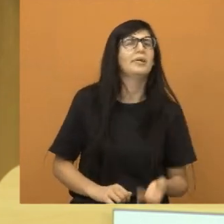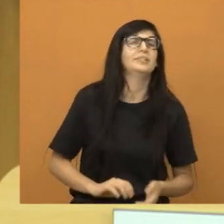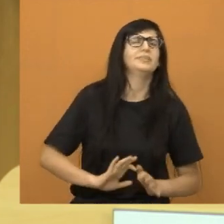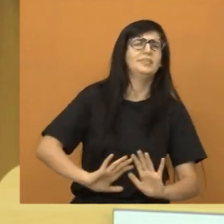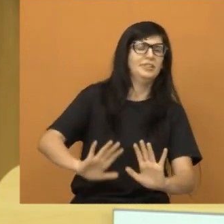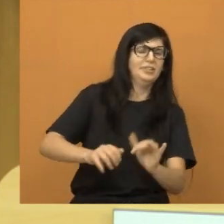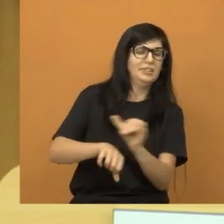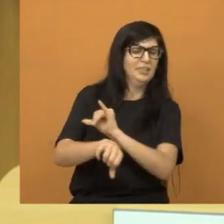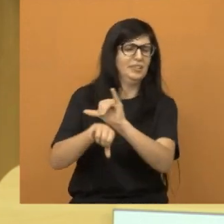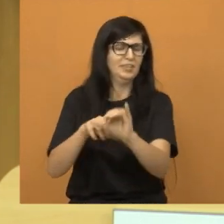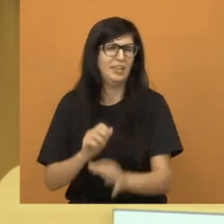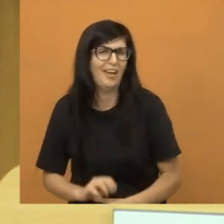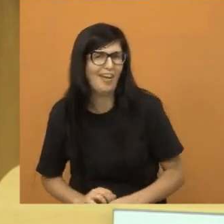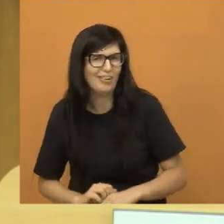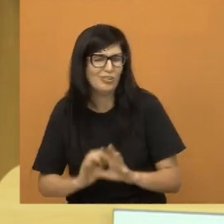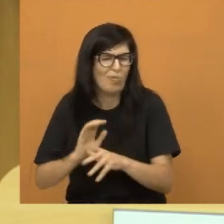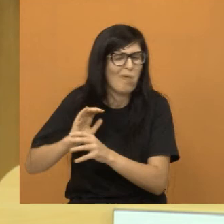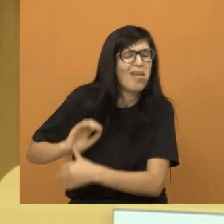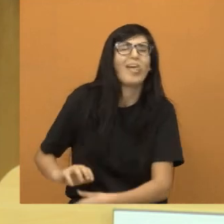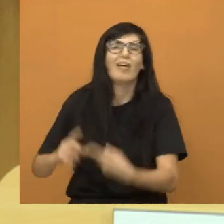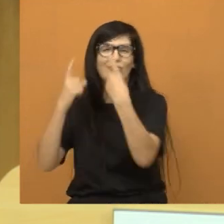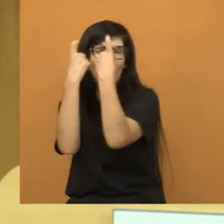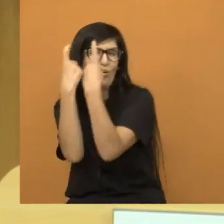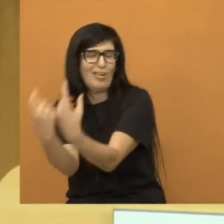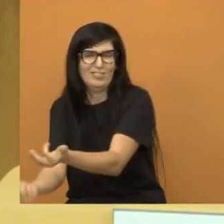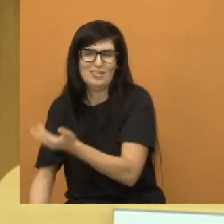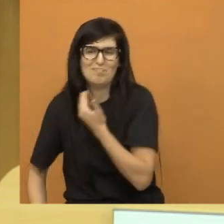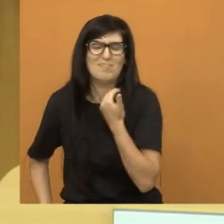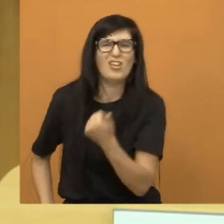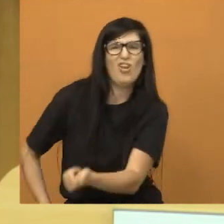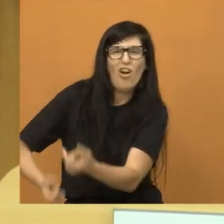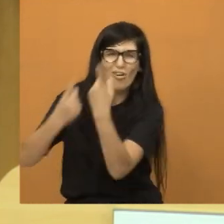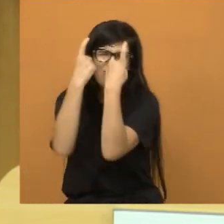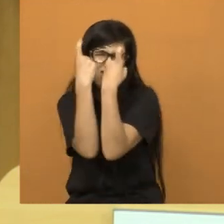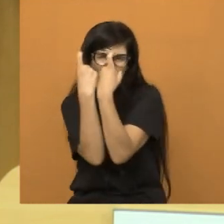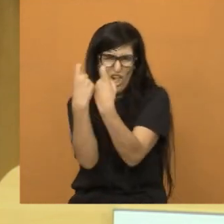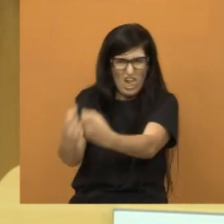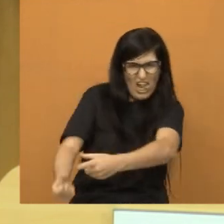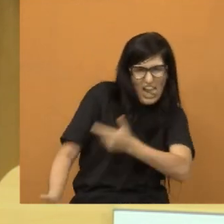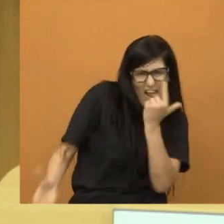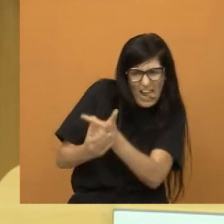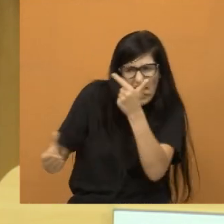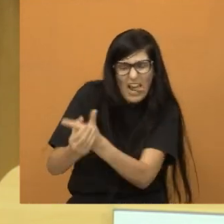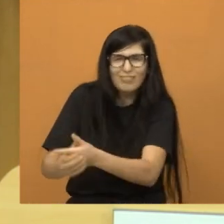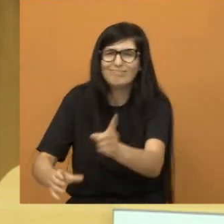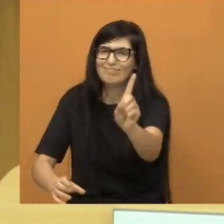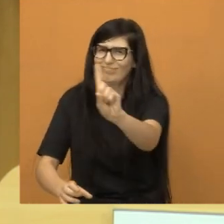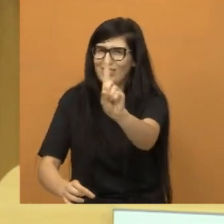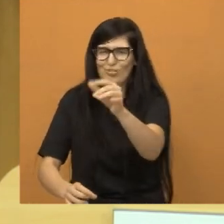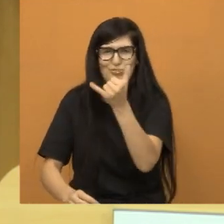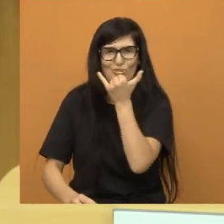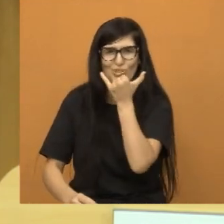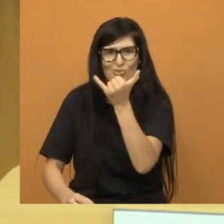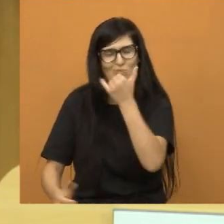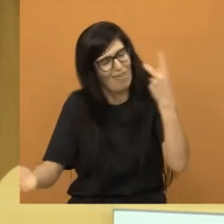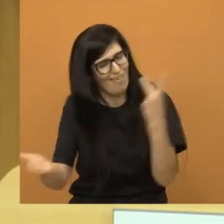na verdade a violência não é a porta de solução para nenhum tipo de problema. Então eu quero